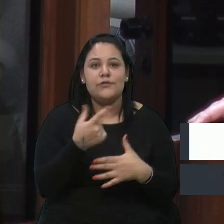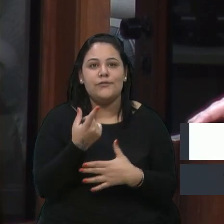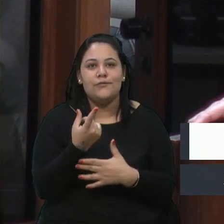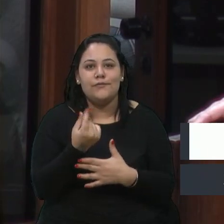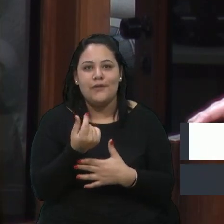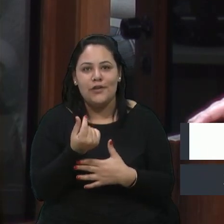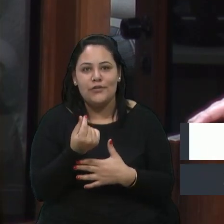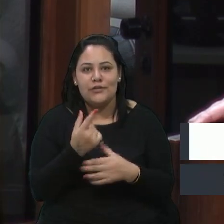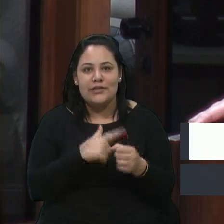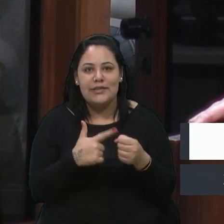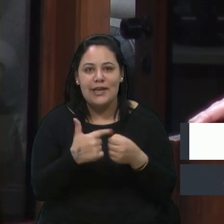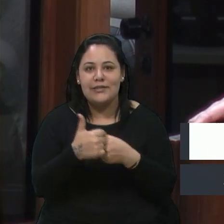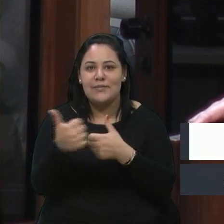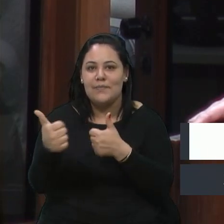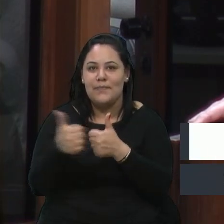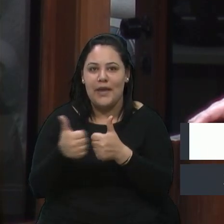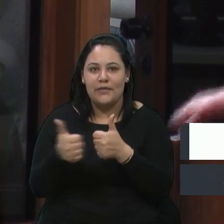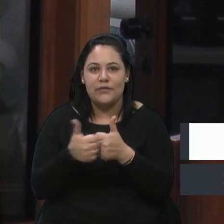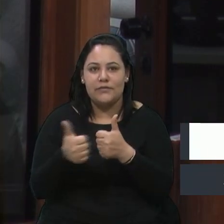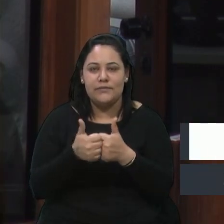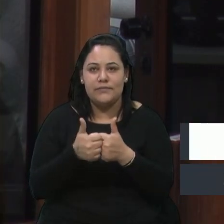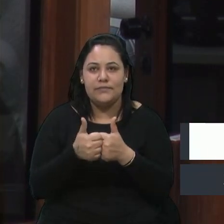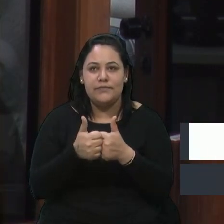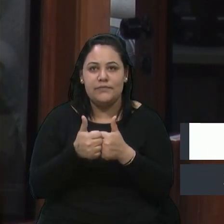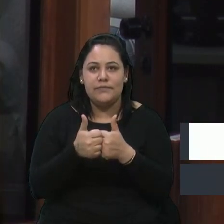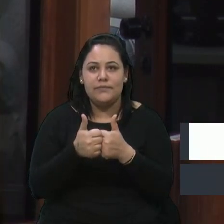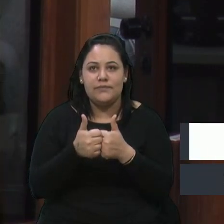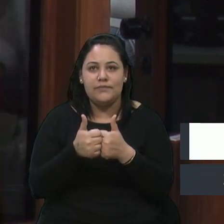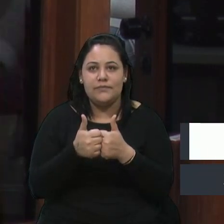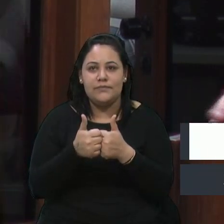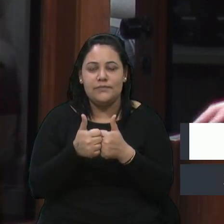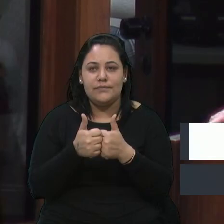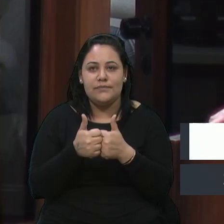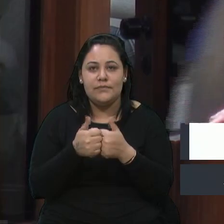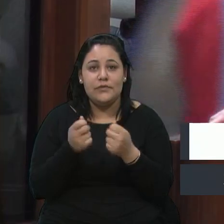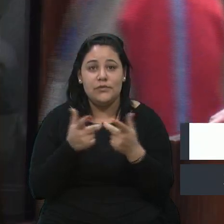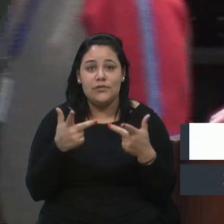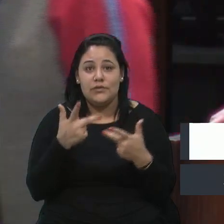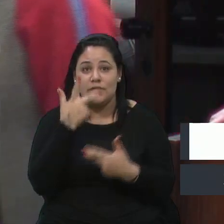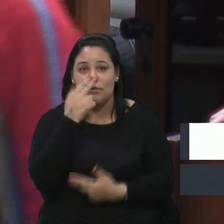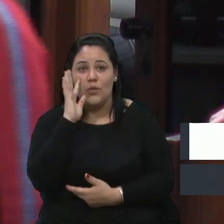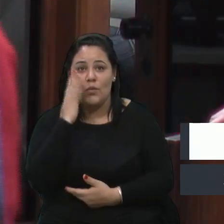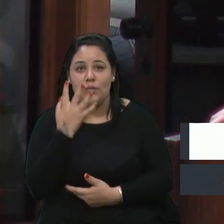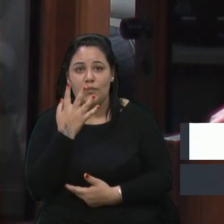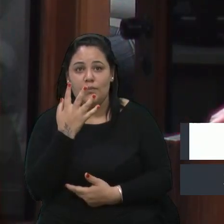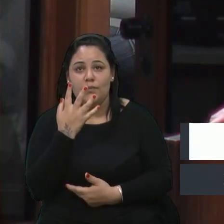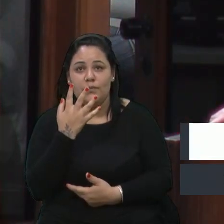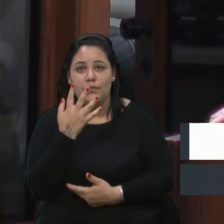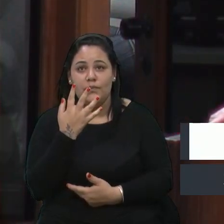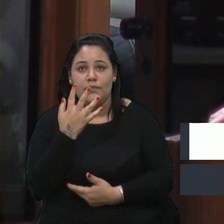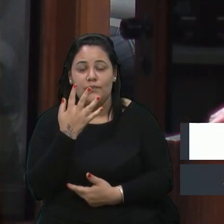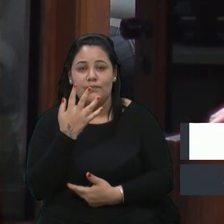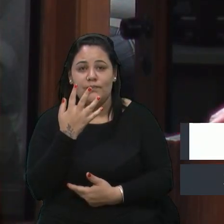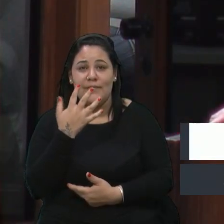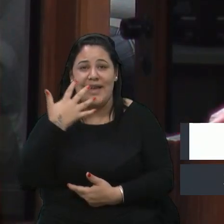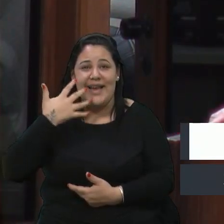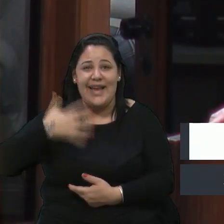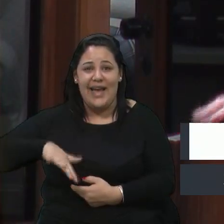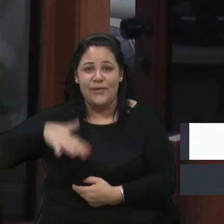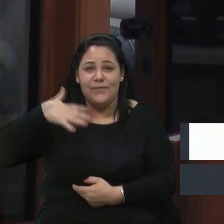cidades muito próximas, em situações muito similares, em Caxias são exorbitantes.